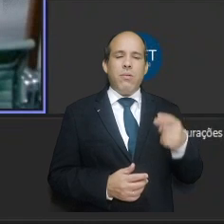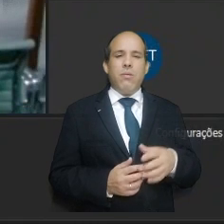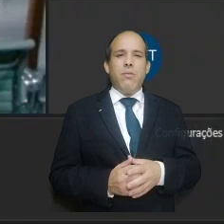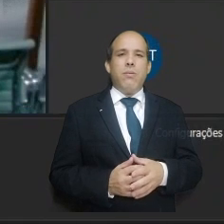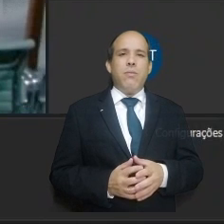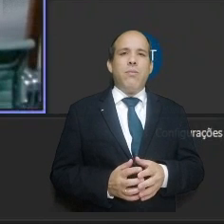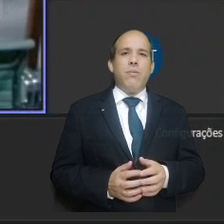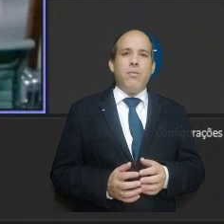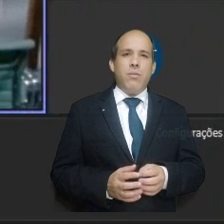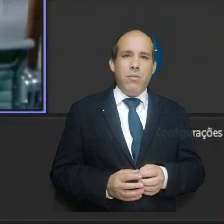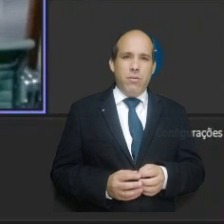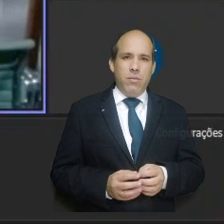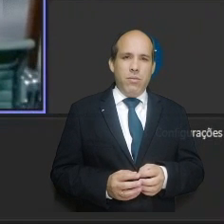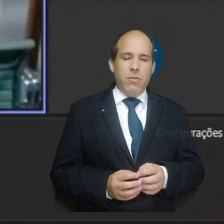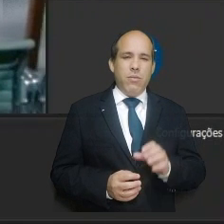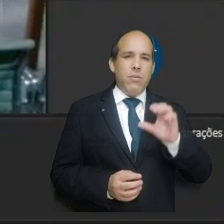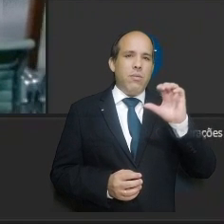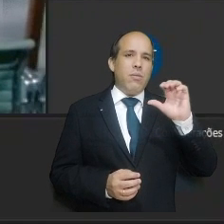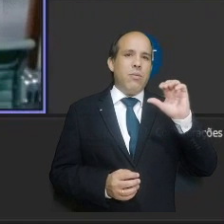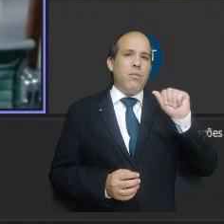doutora